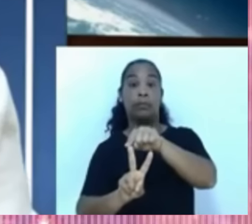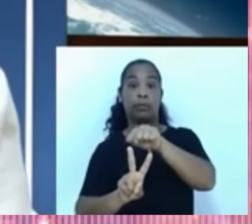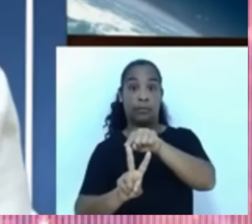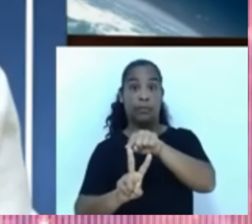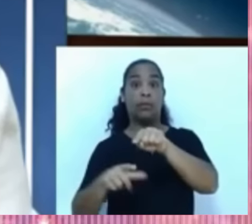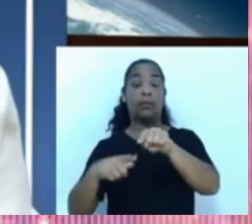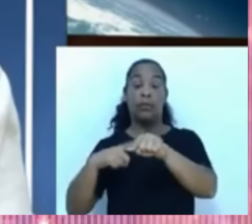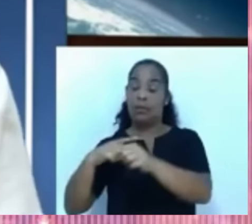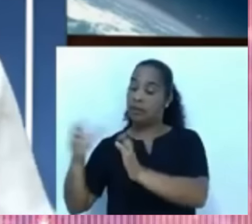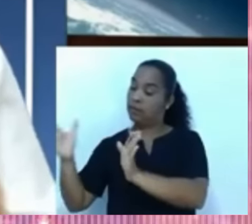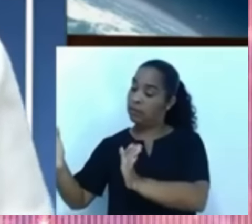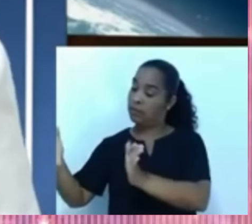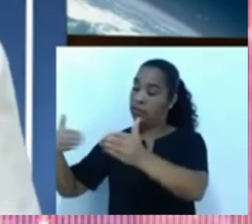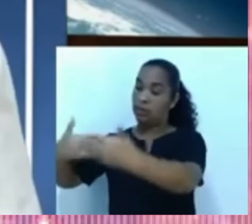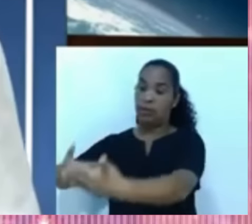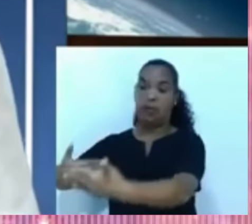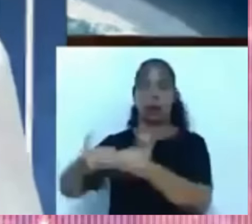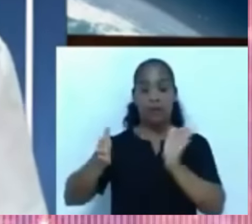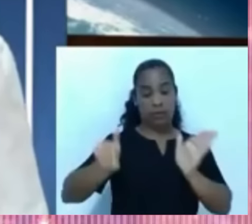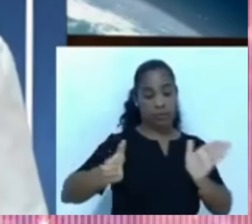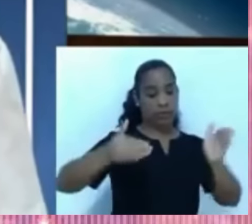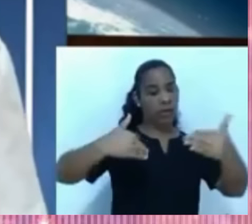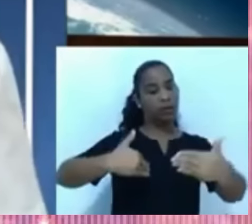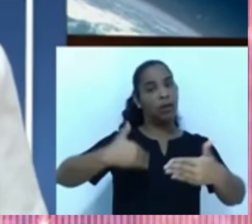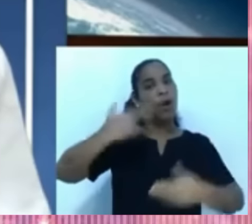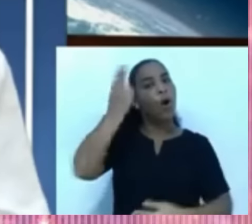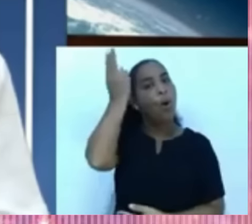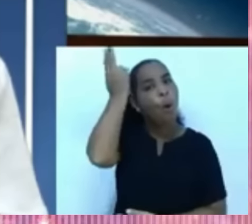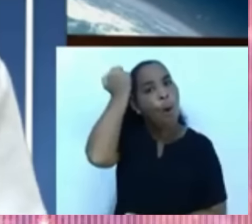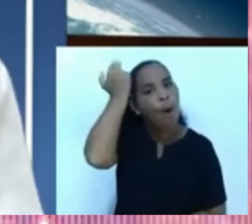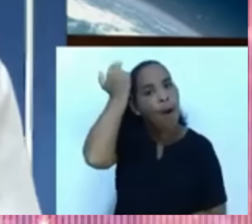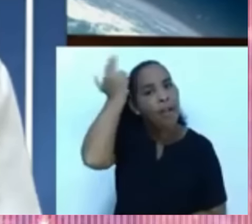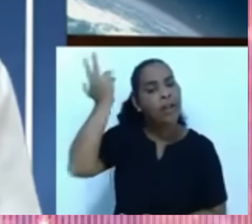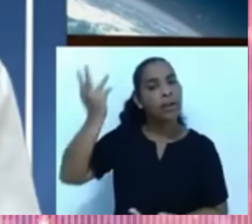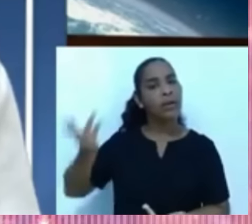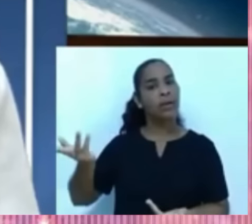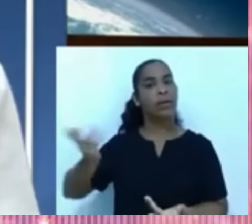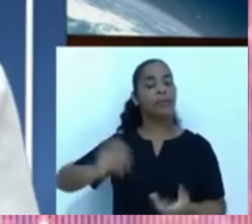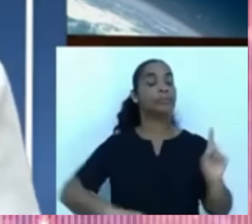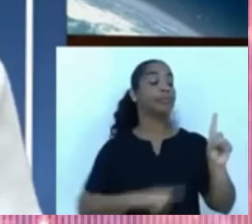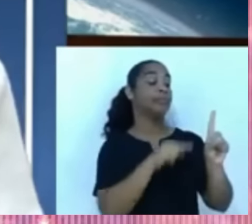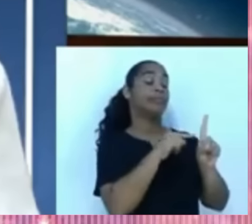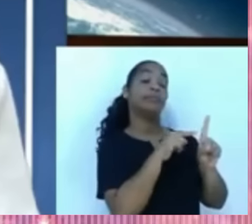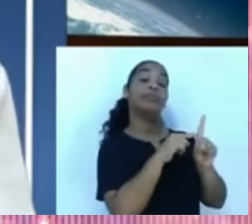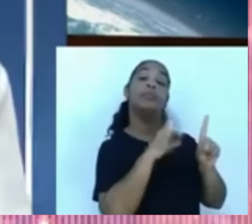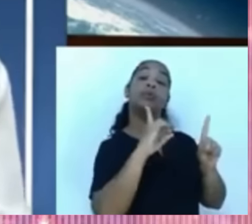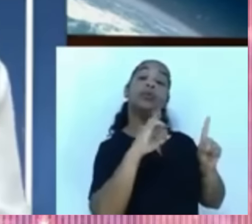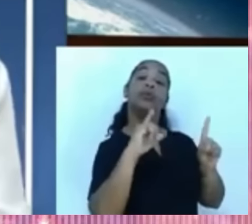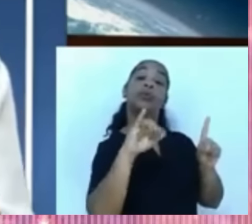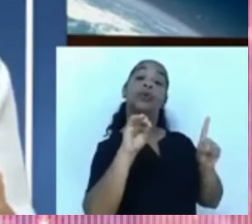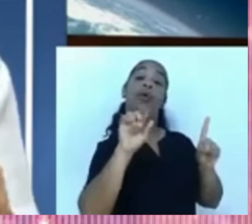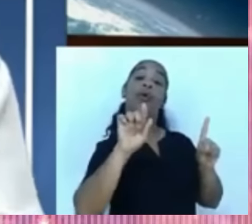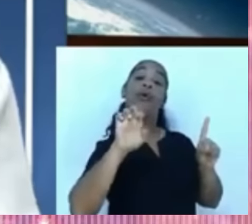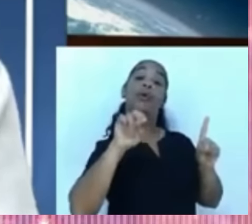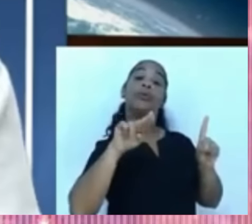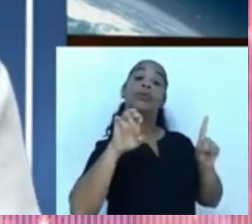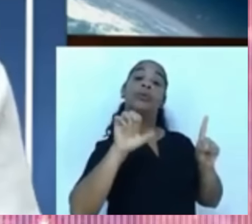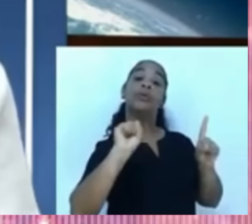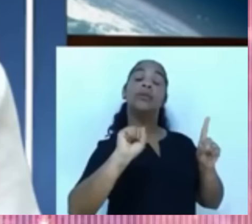coelhos as pessoas sonharam muito mas ele tranquilamente assomou ao epicentro do